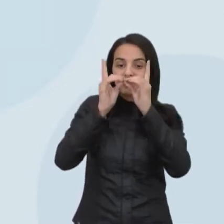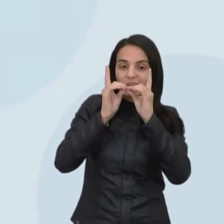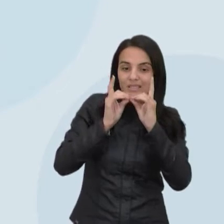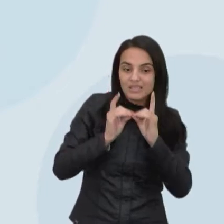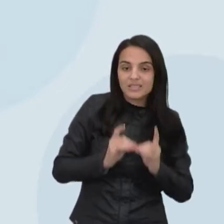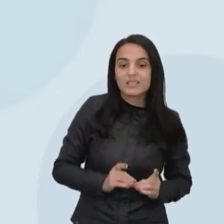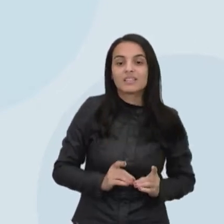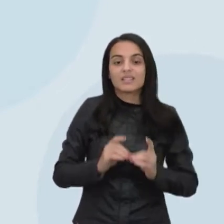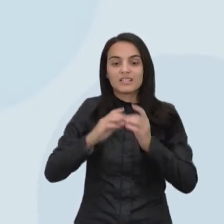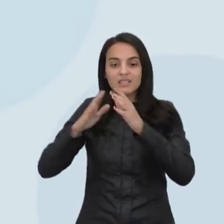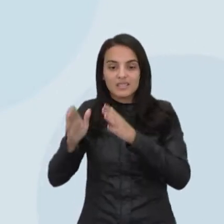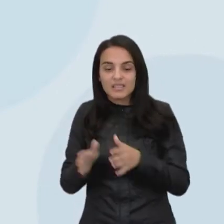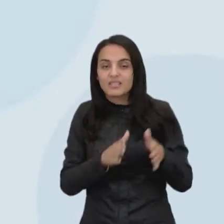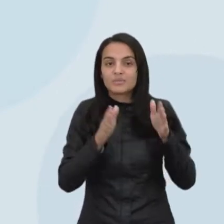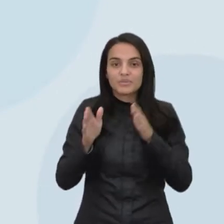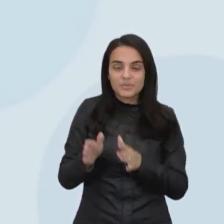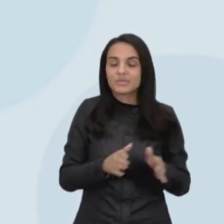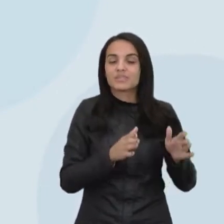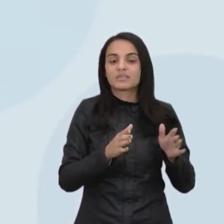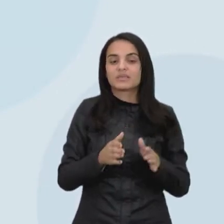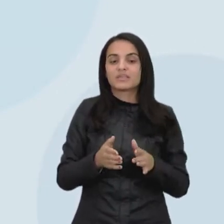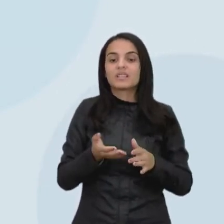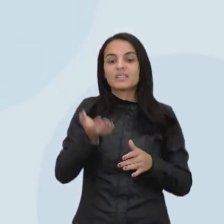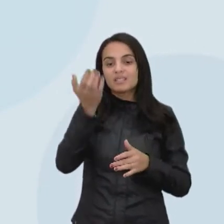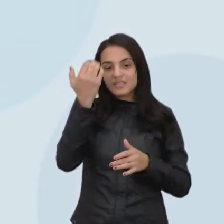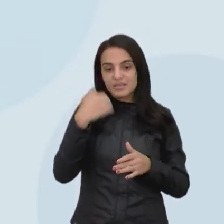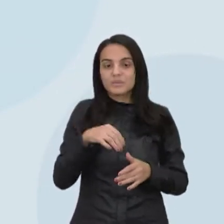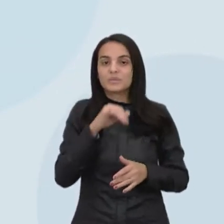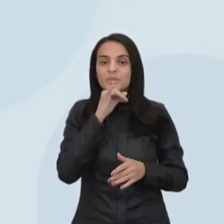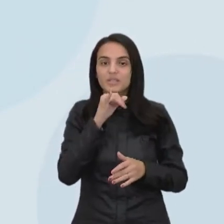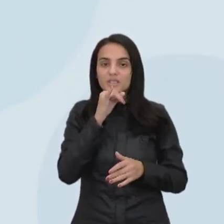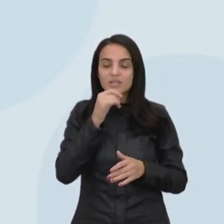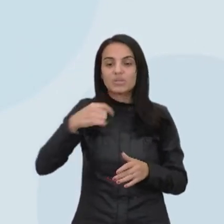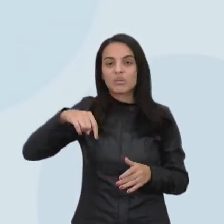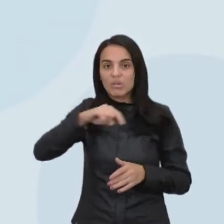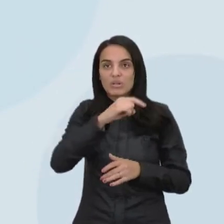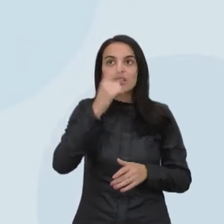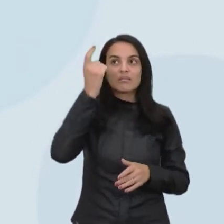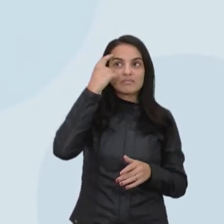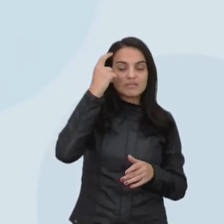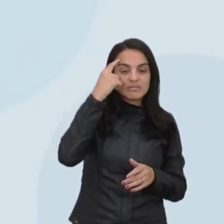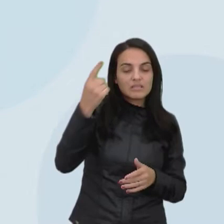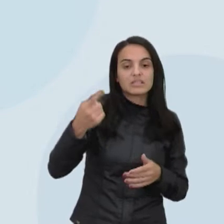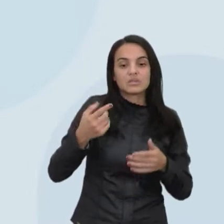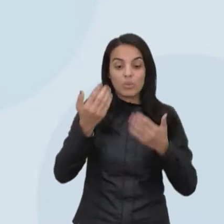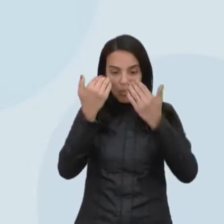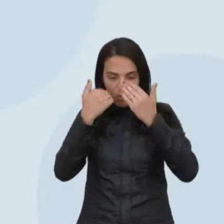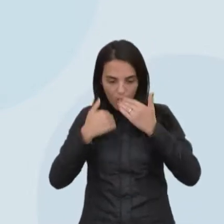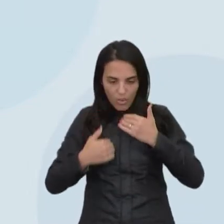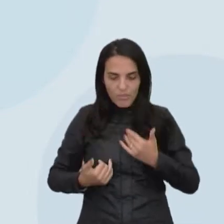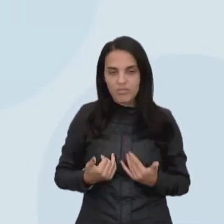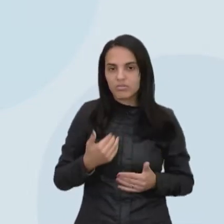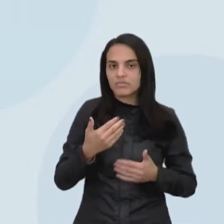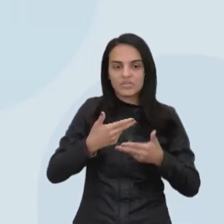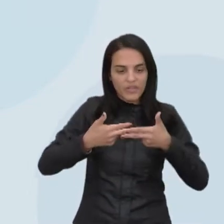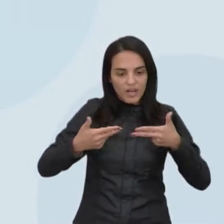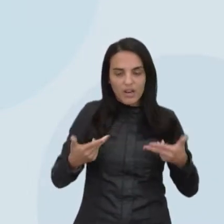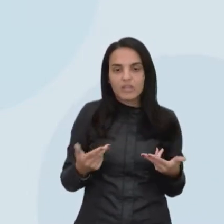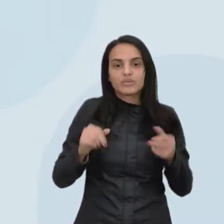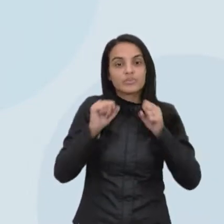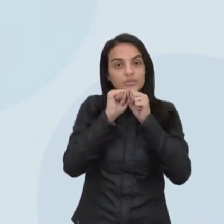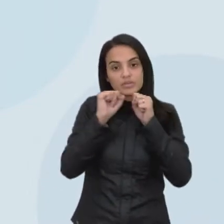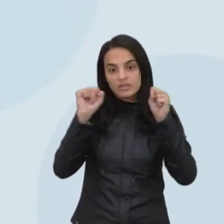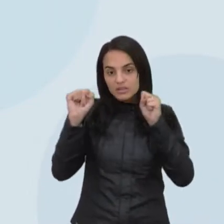na produção hormonal, então afetam aí a questão do nosso metabolismo, afetam, né, o nosso